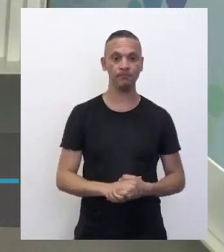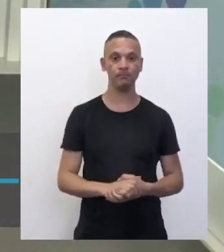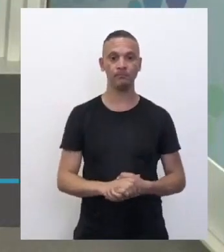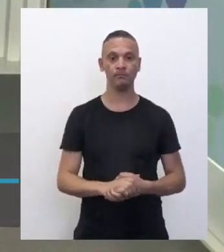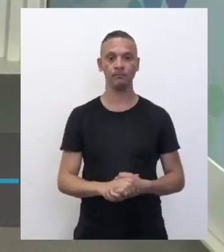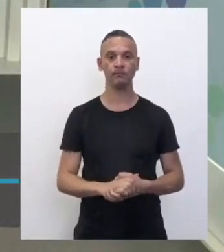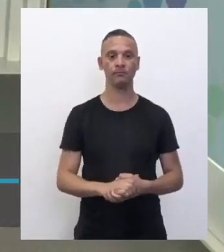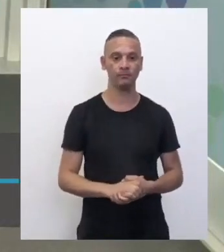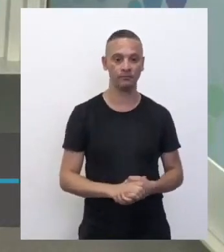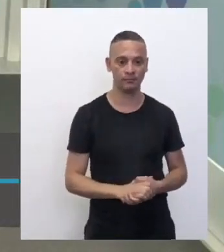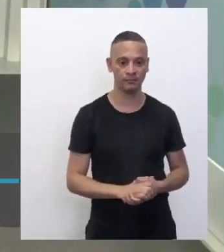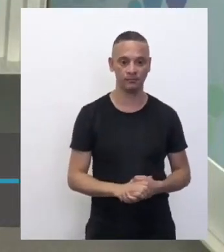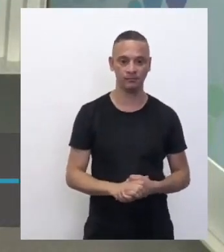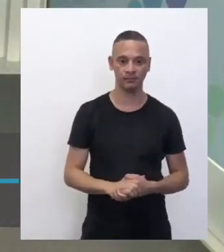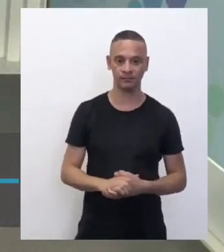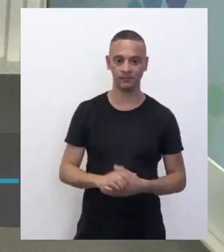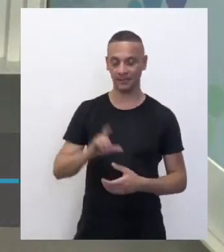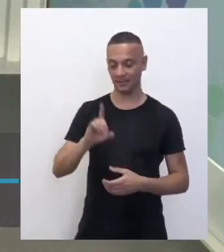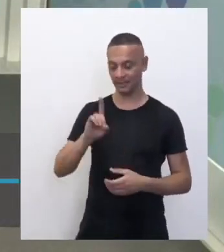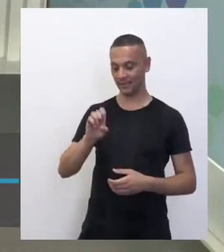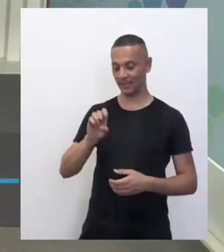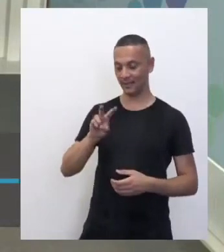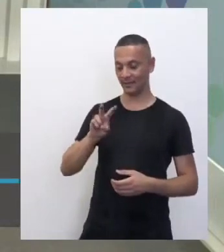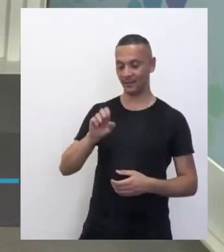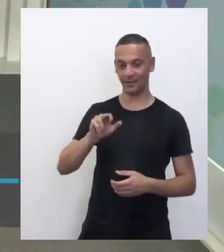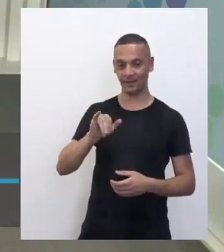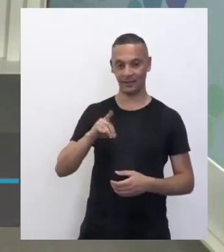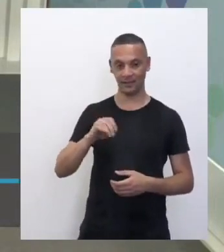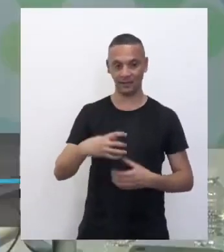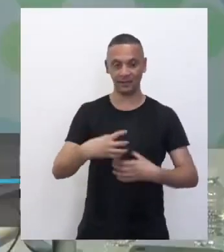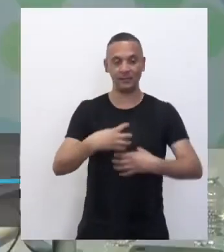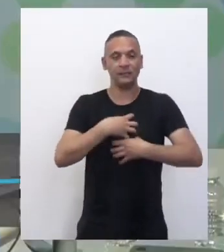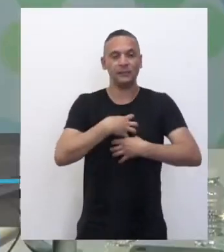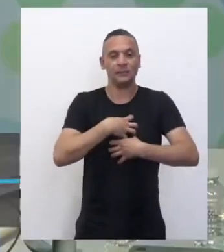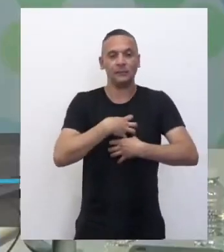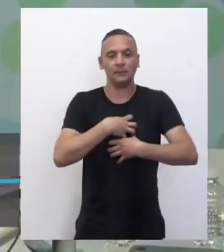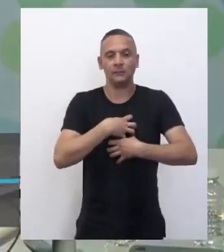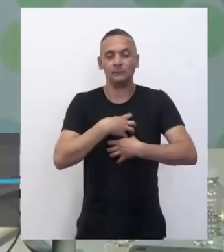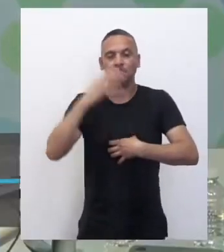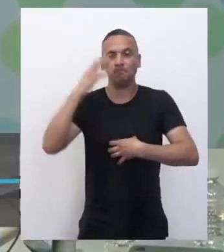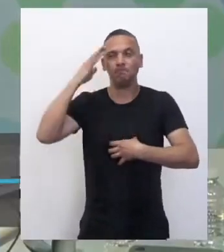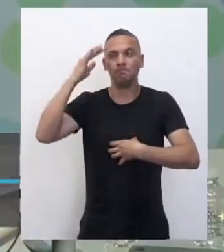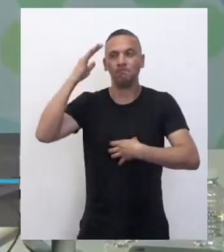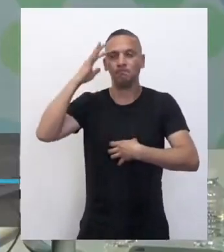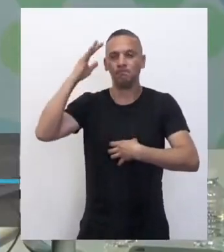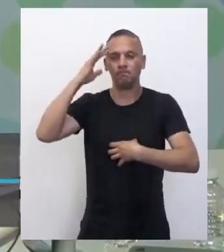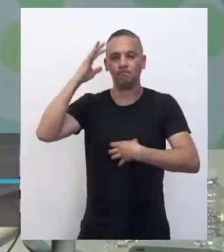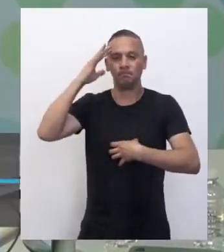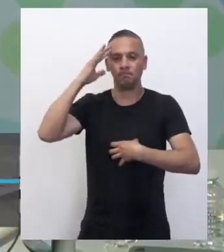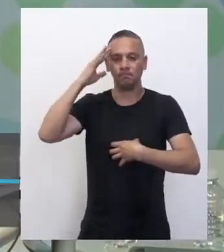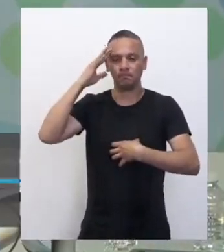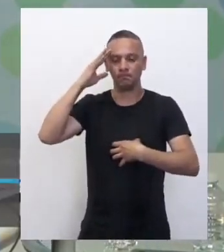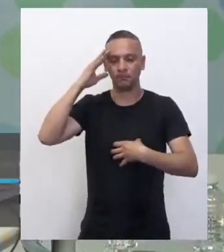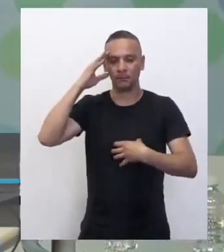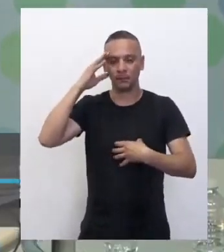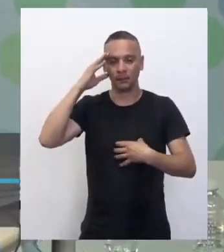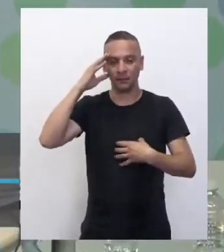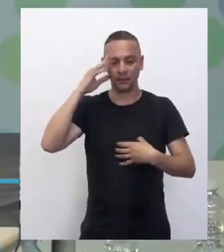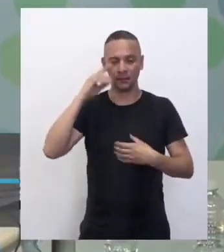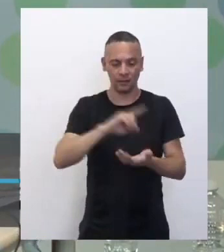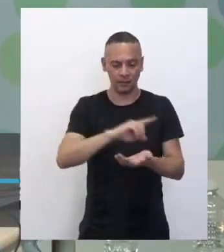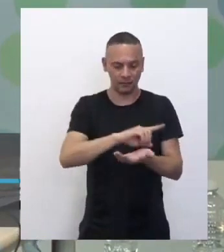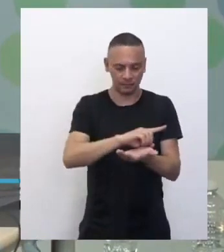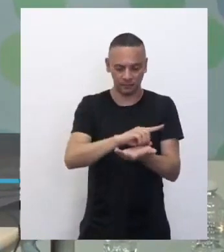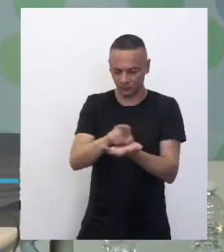Devaneando. Devaneando, eu fiquei assim com esse sentimento, né, de que a bússola, ela tem um significado, né?